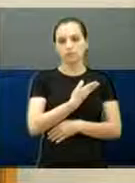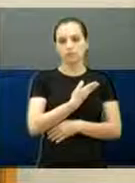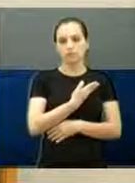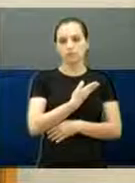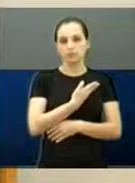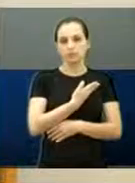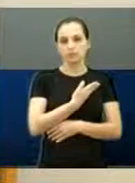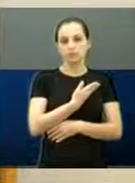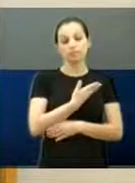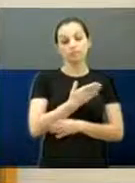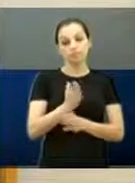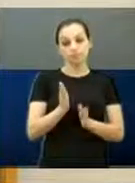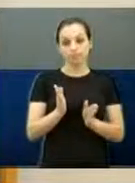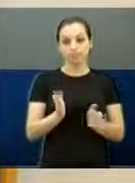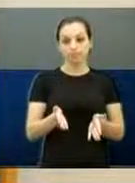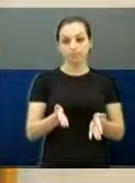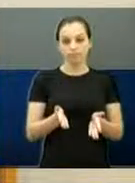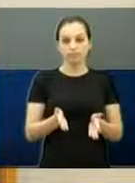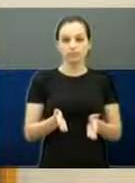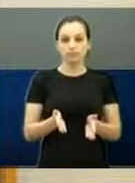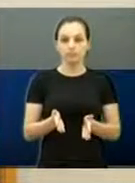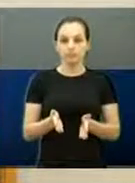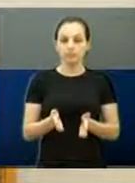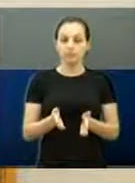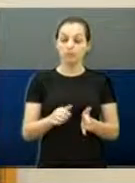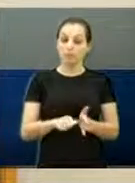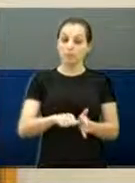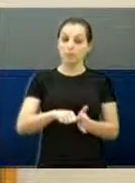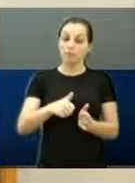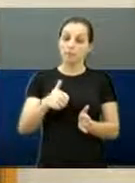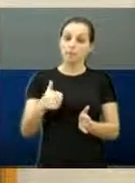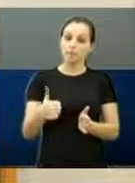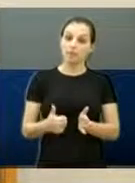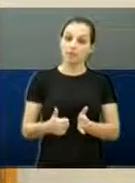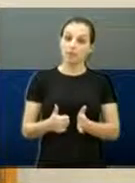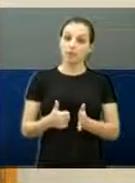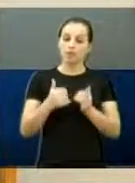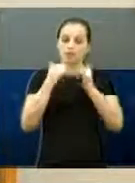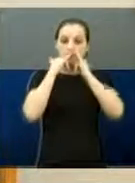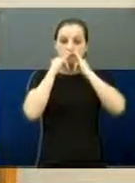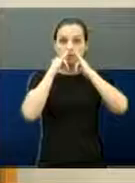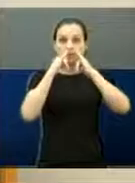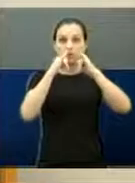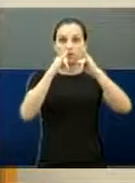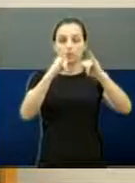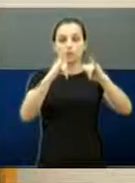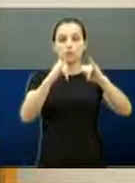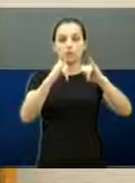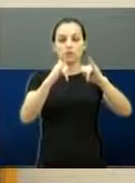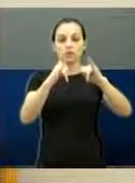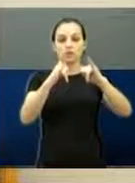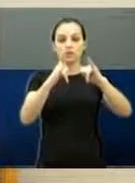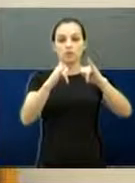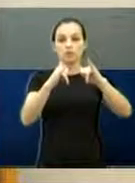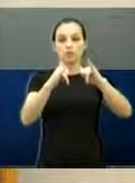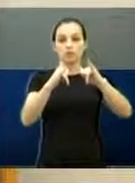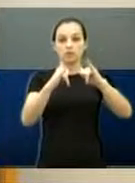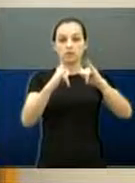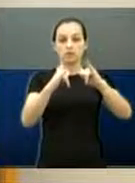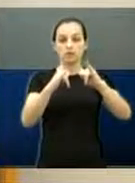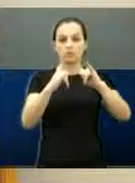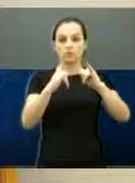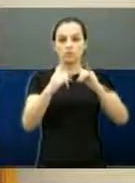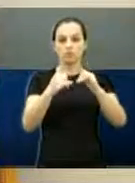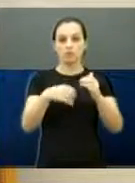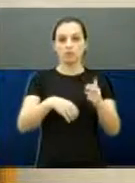Vamos, hoje, a primeira coisa que eu queria informar, viu, Jefferson? Vai chegar às suas mãos